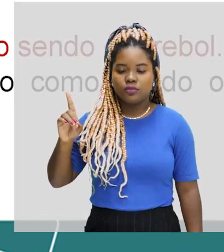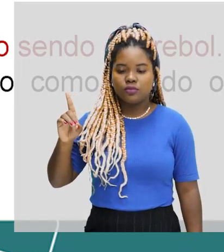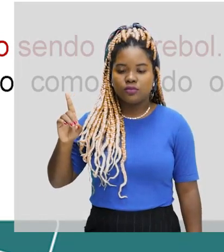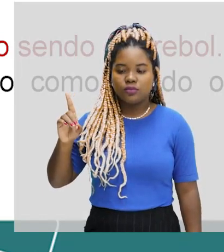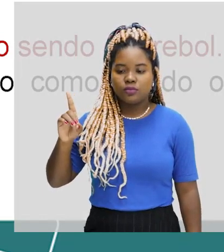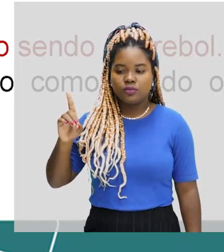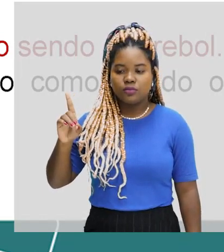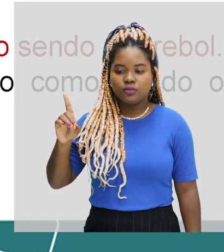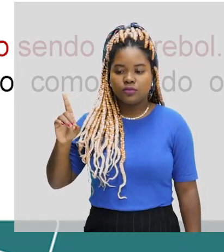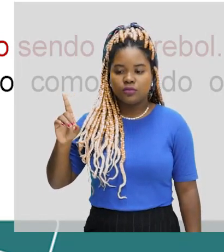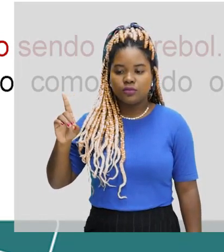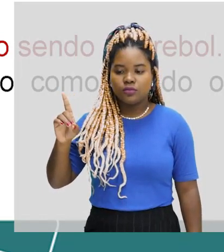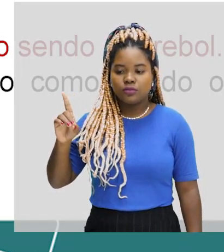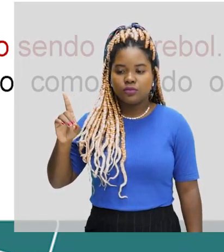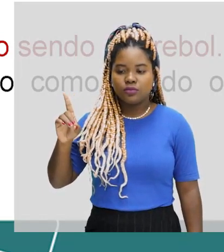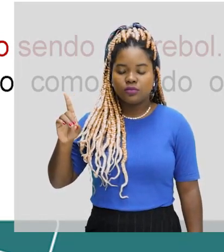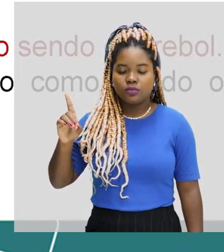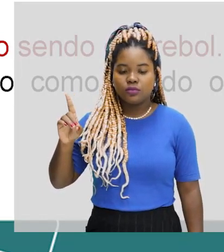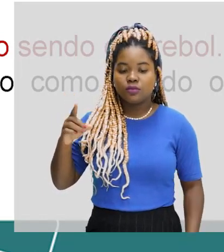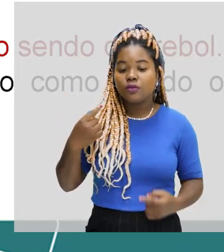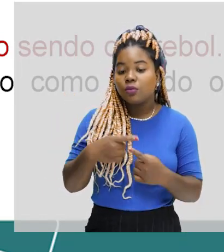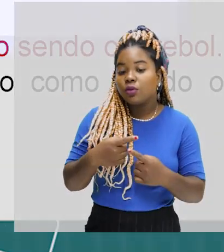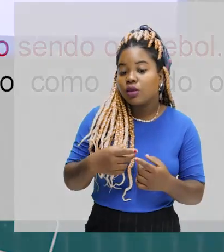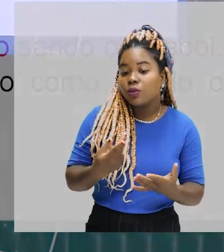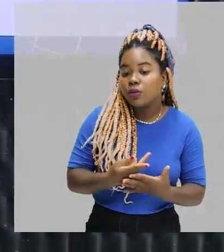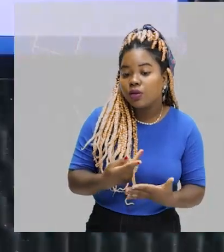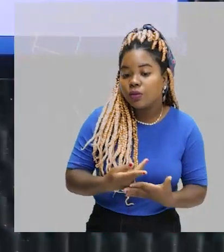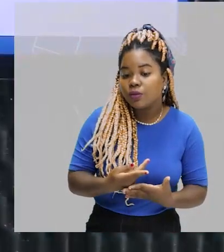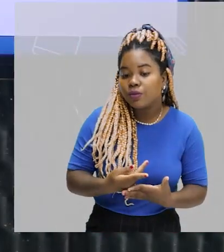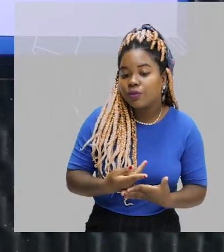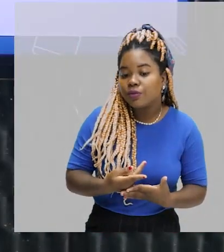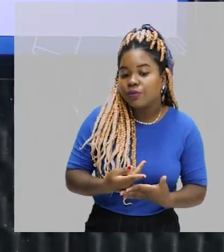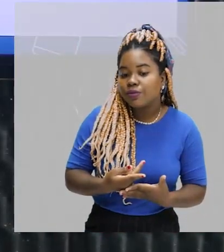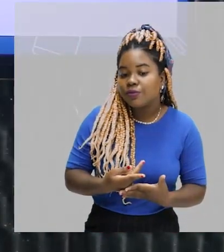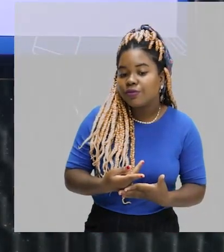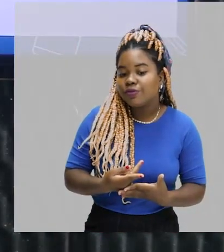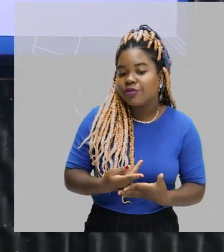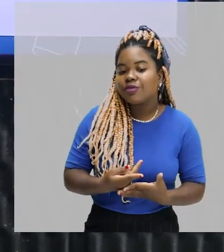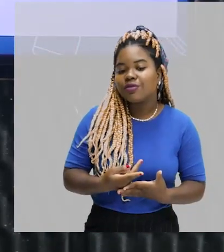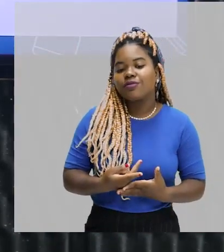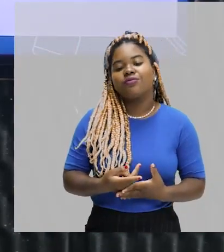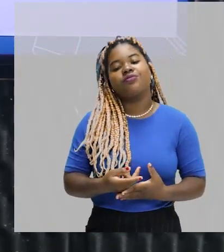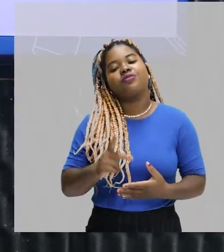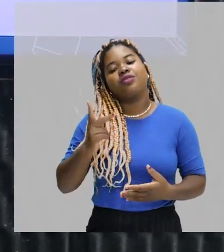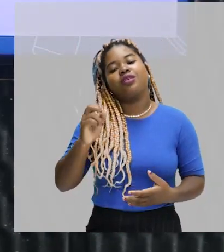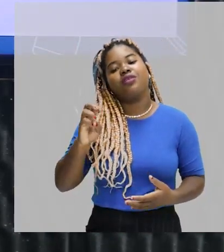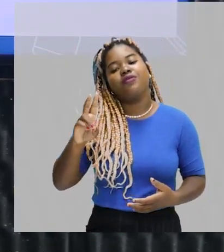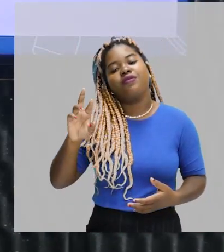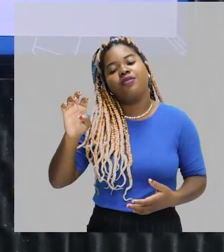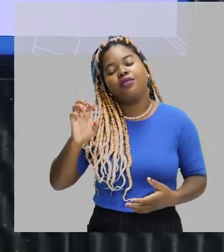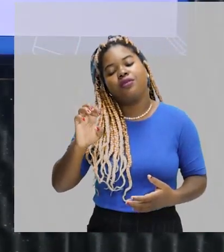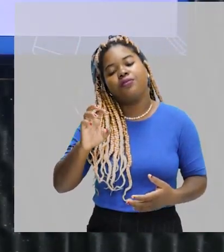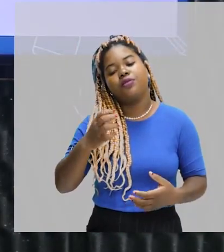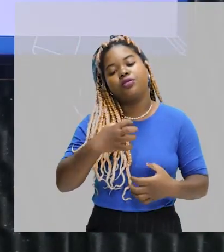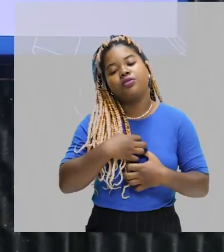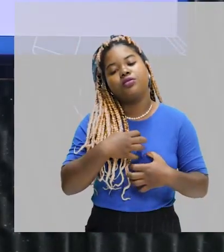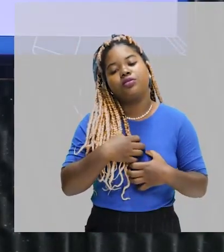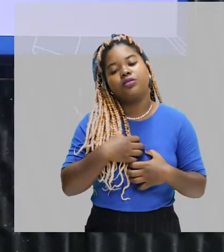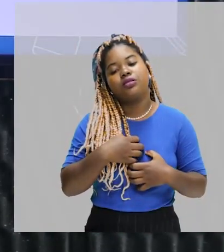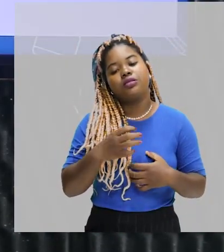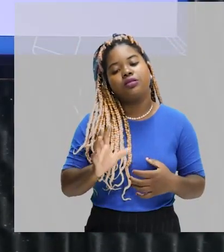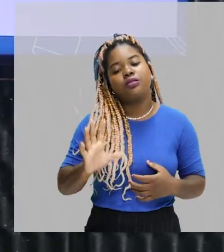aéreo como sendo o arrebol. Por que o erro? Porque o verbo haver no sentido de existir, quando tem o